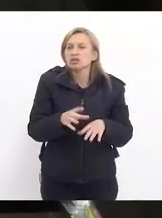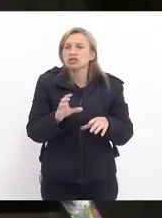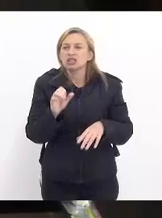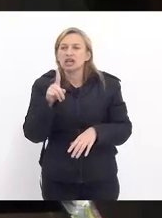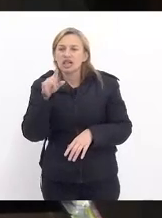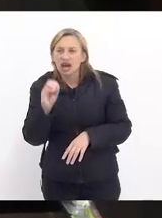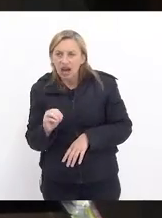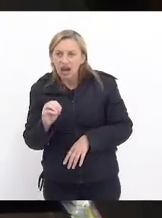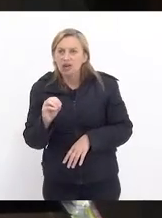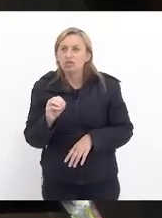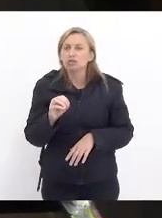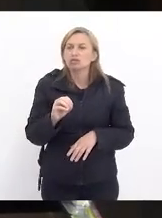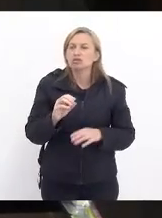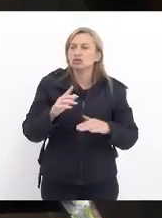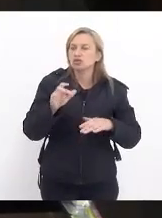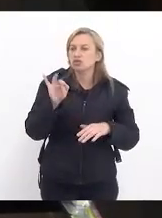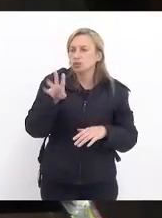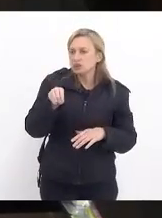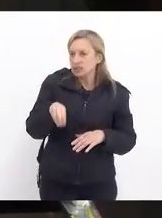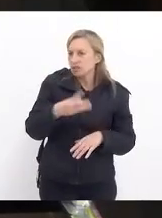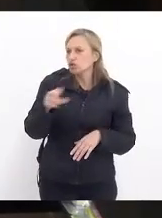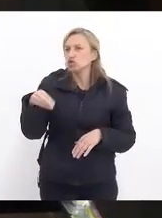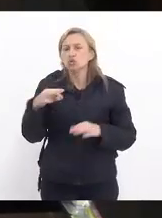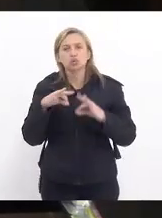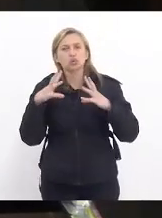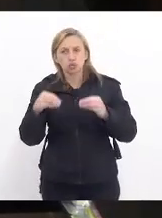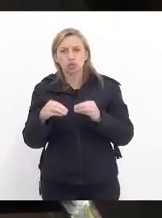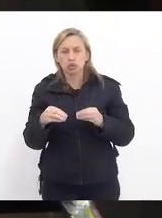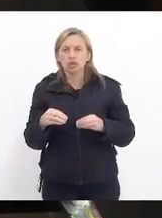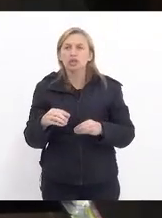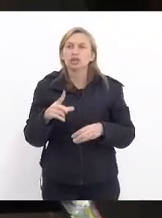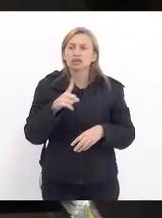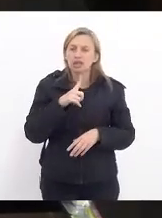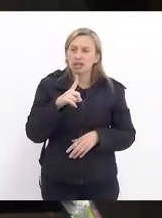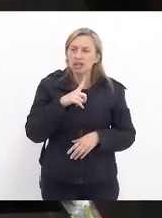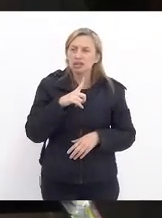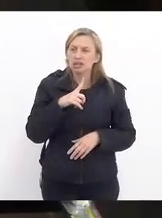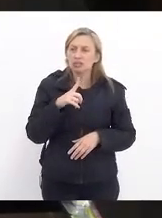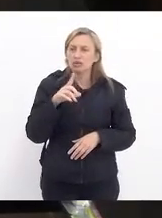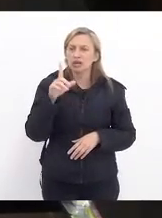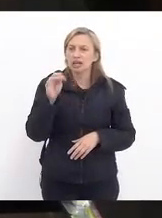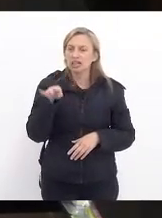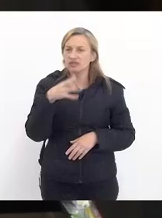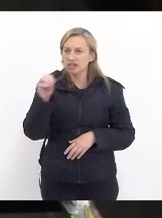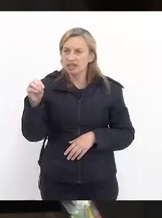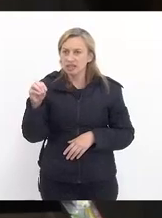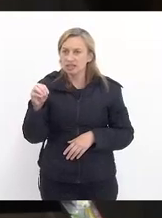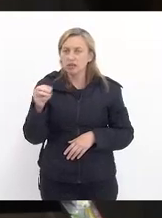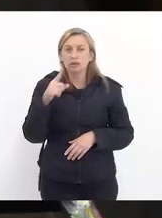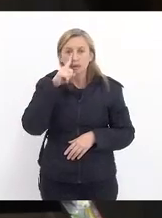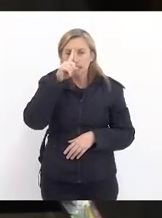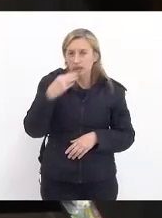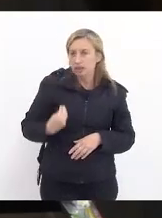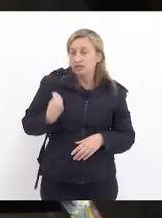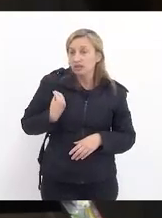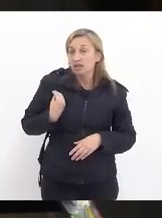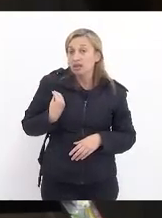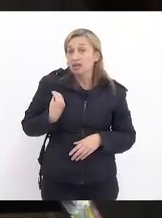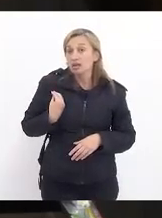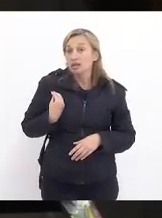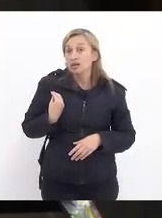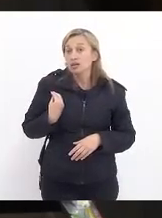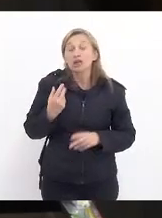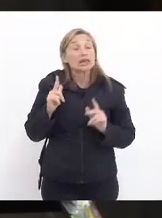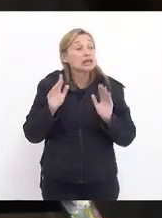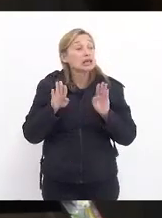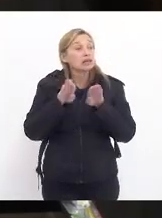cargo de posições é de Cera se tem que ter alguma gratificação por risco Divina ela tem